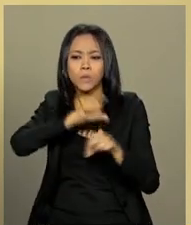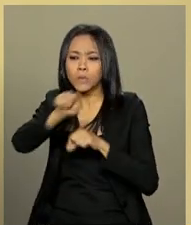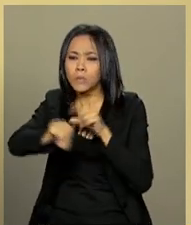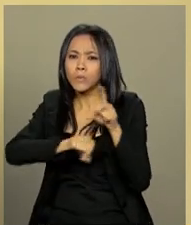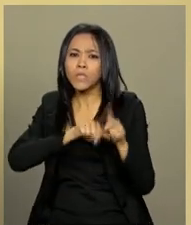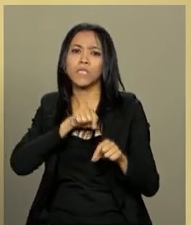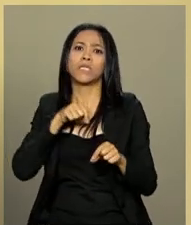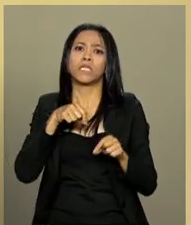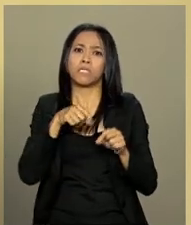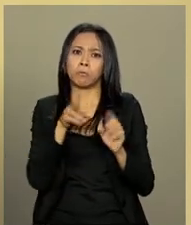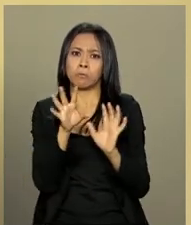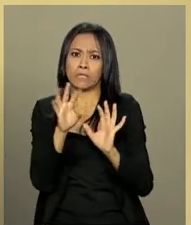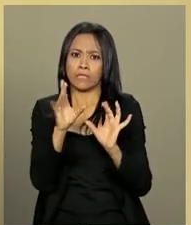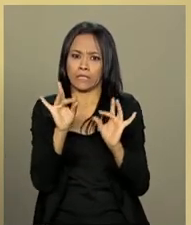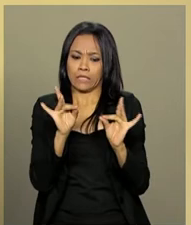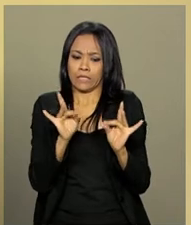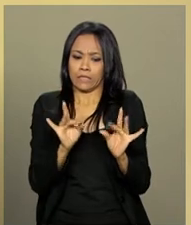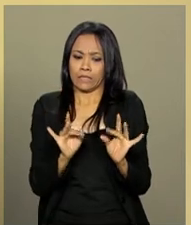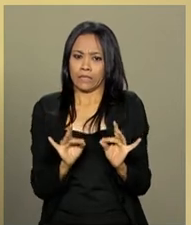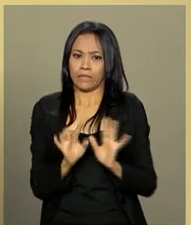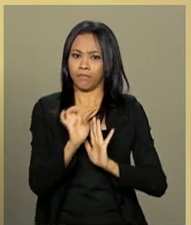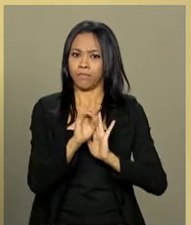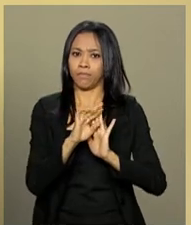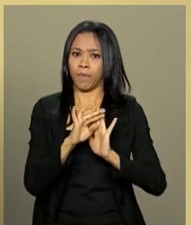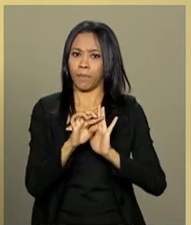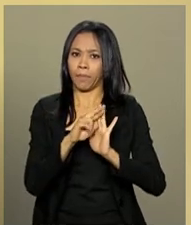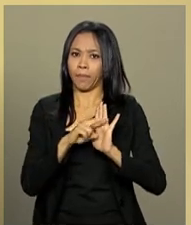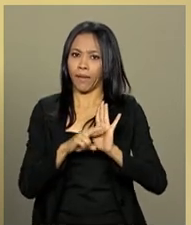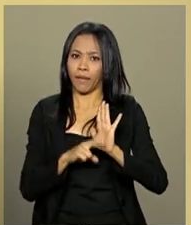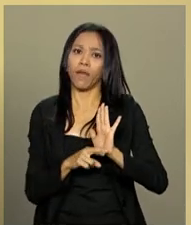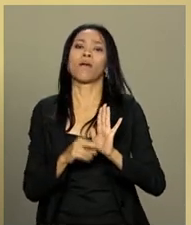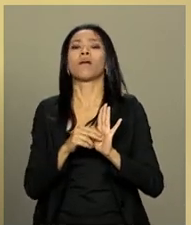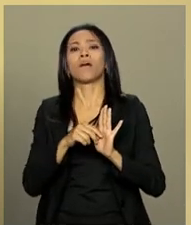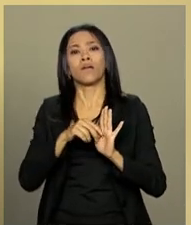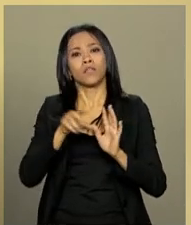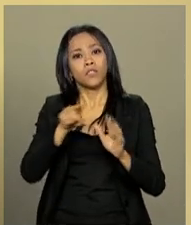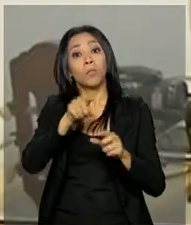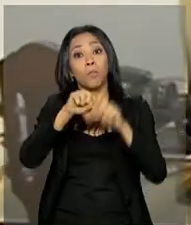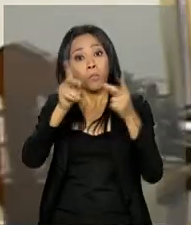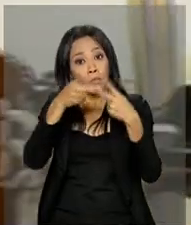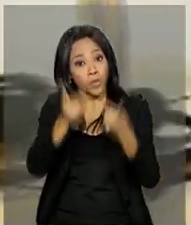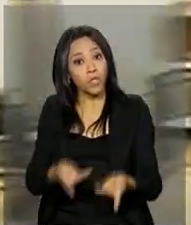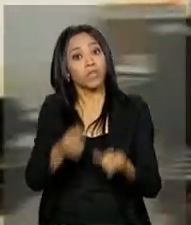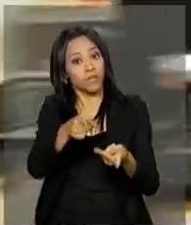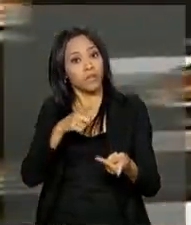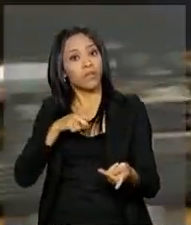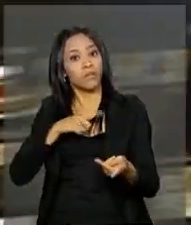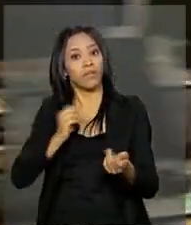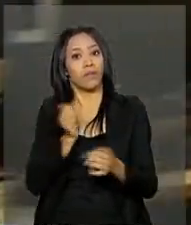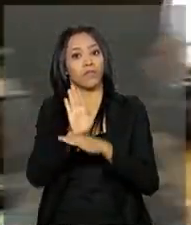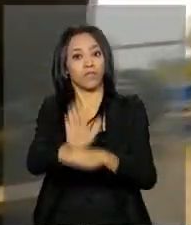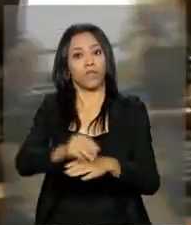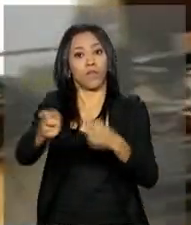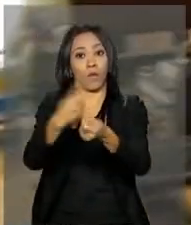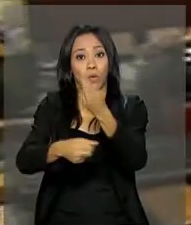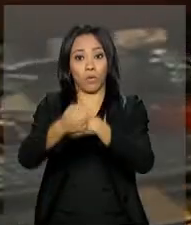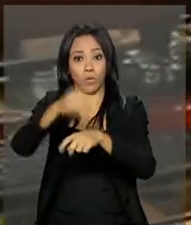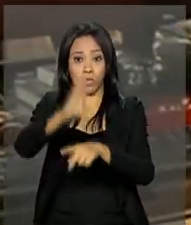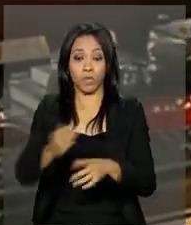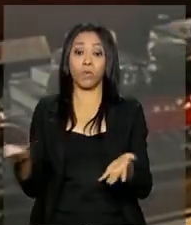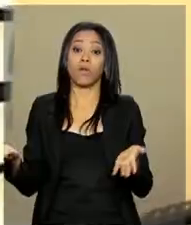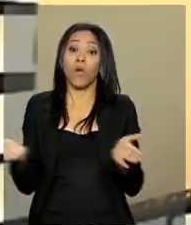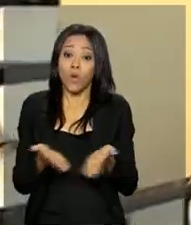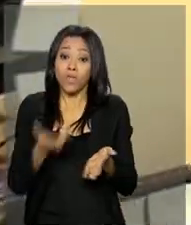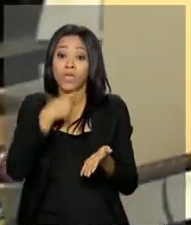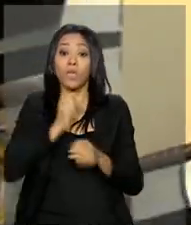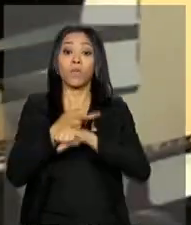muita precisão bons projetos que têm dado já bons frutos para a economia brasileira. Para quem hoje busca financiamento para ampliar os